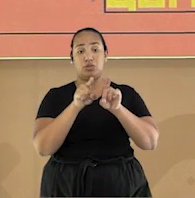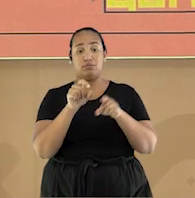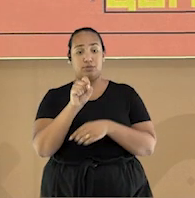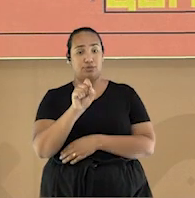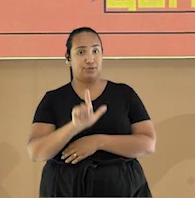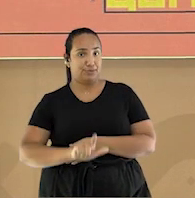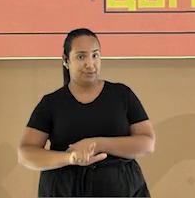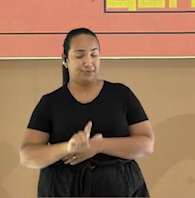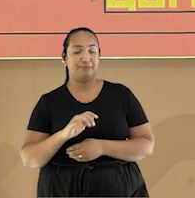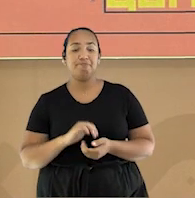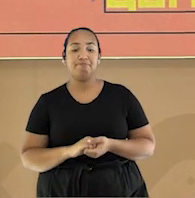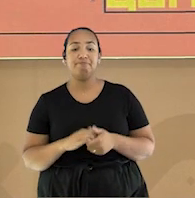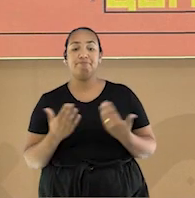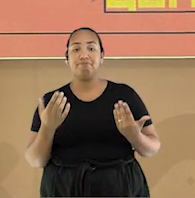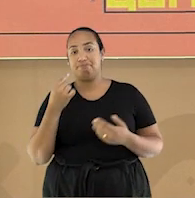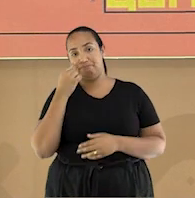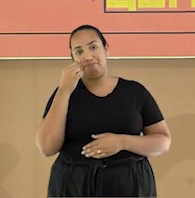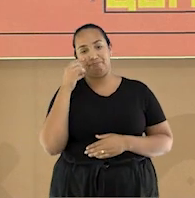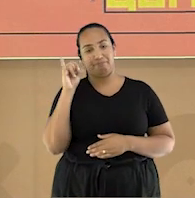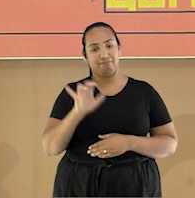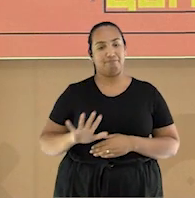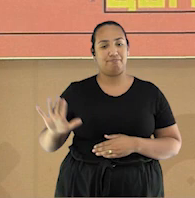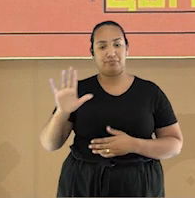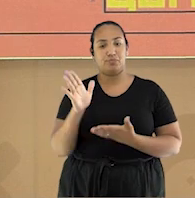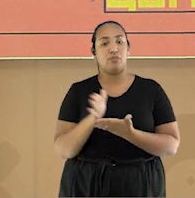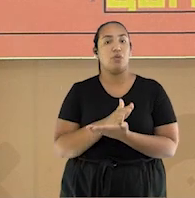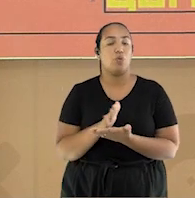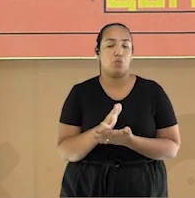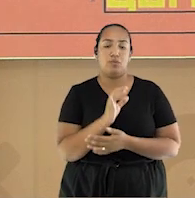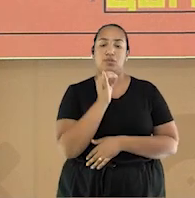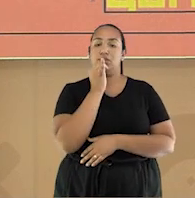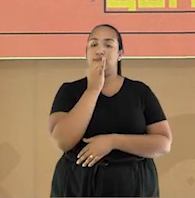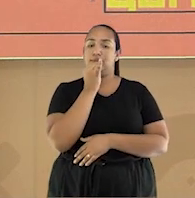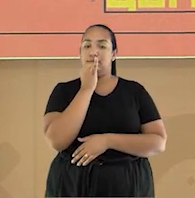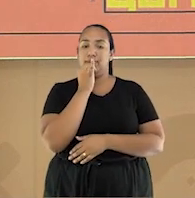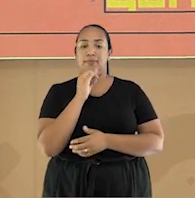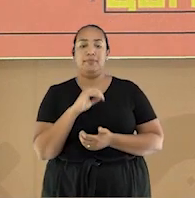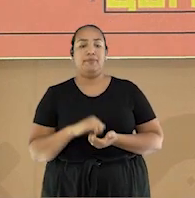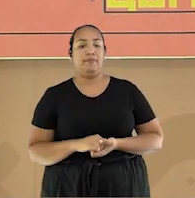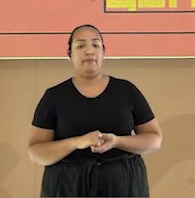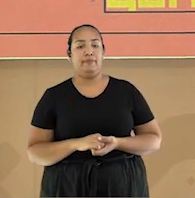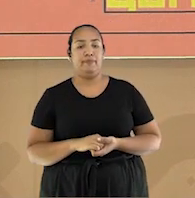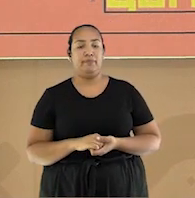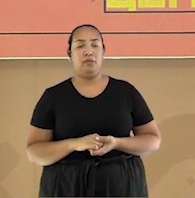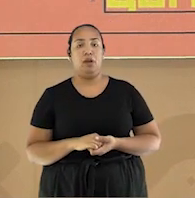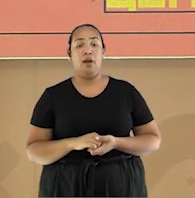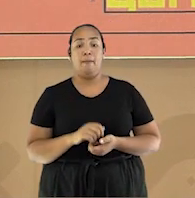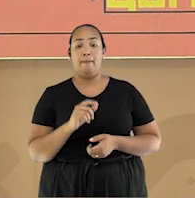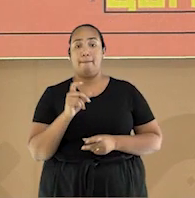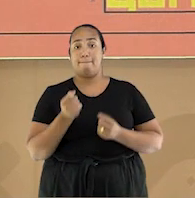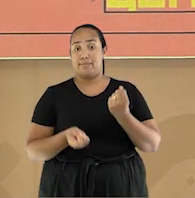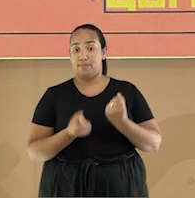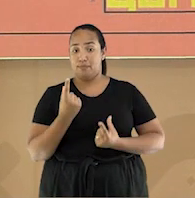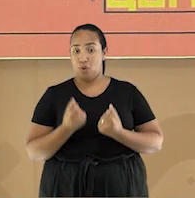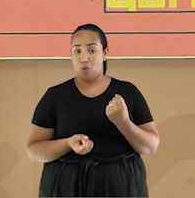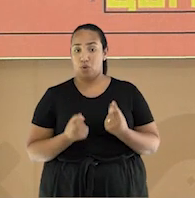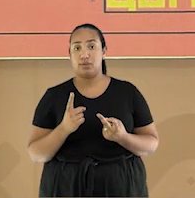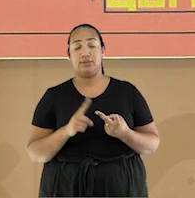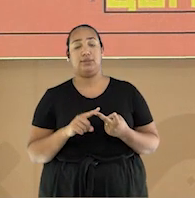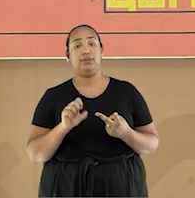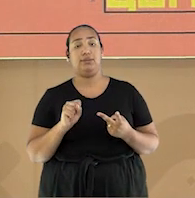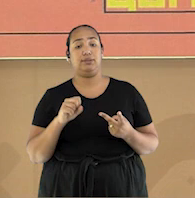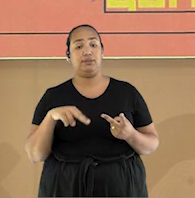no quadro, podemos ler algumas dessas palavras, como por exemplo, quitute, senzala,